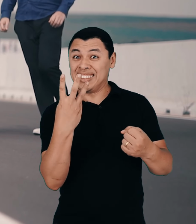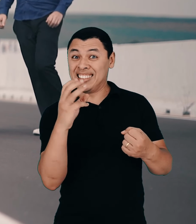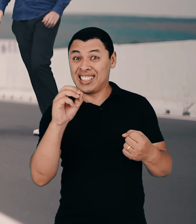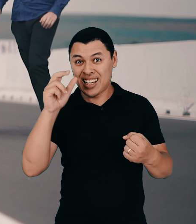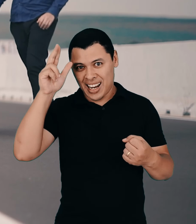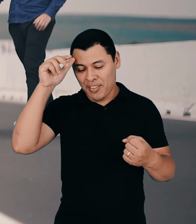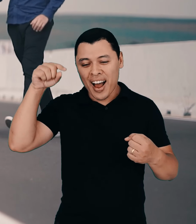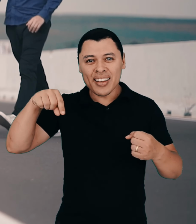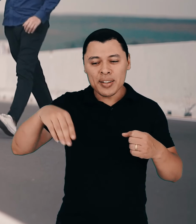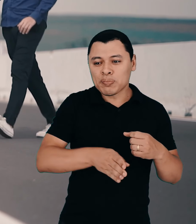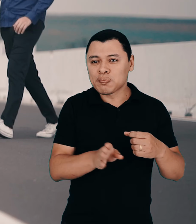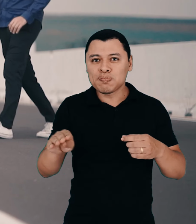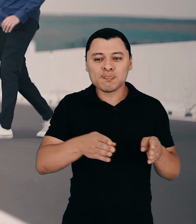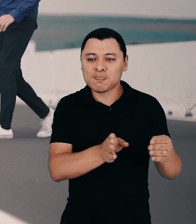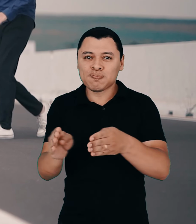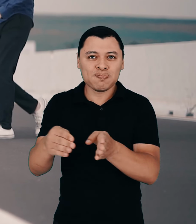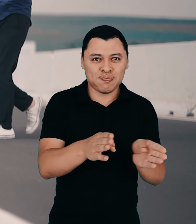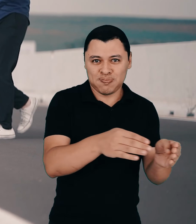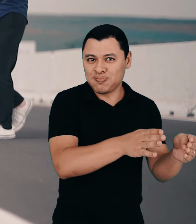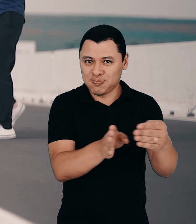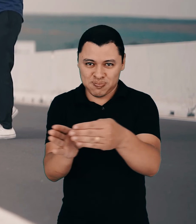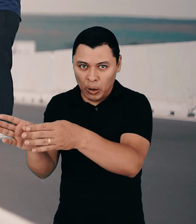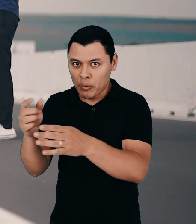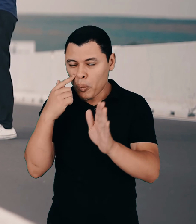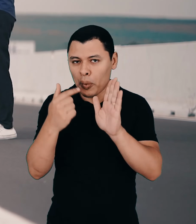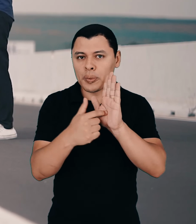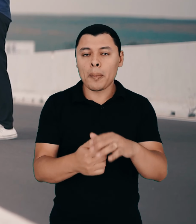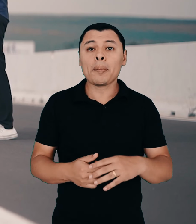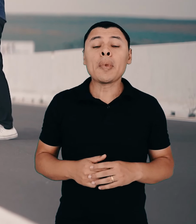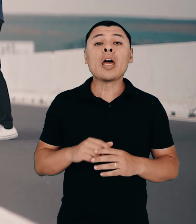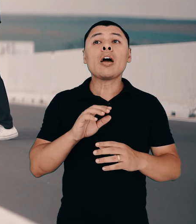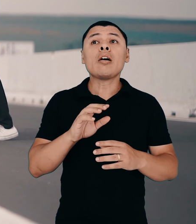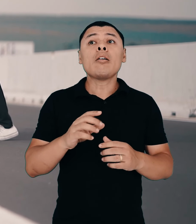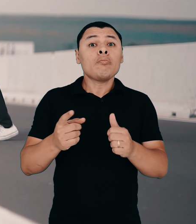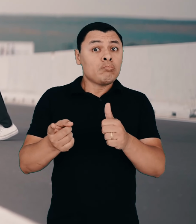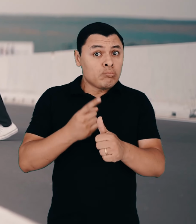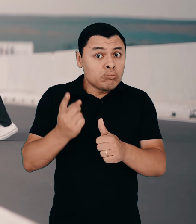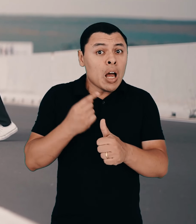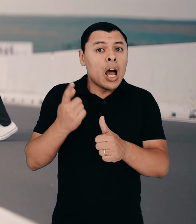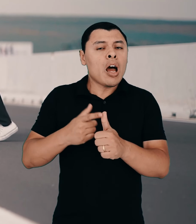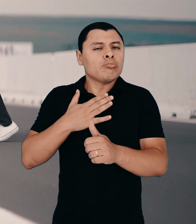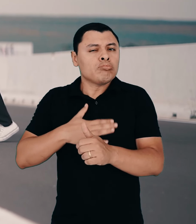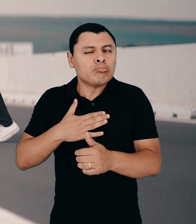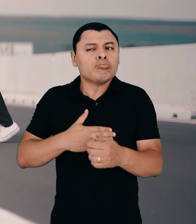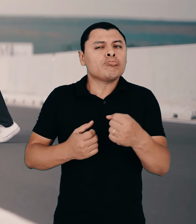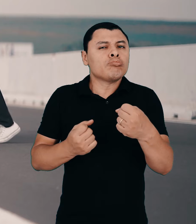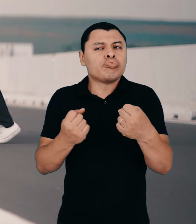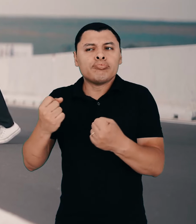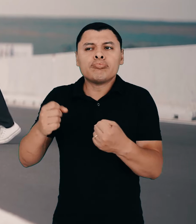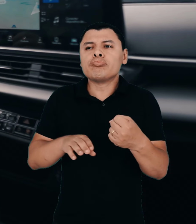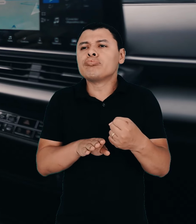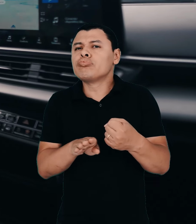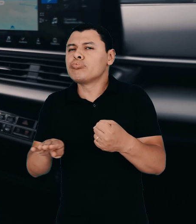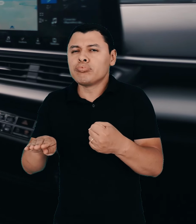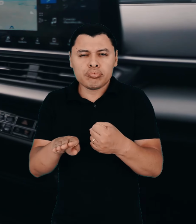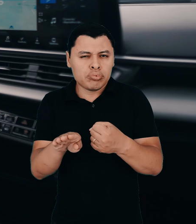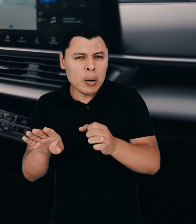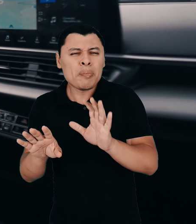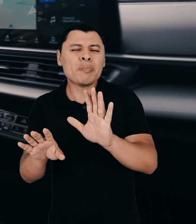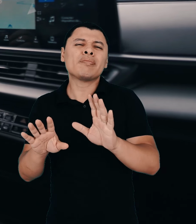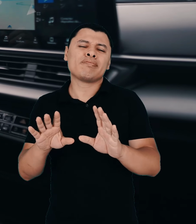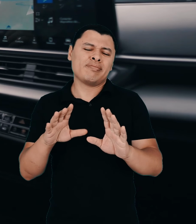circuito pan-americano. Mas antes de começar no ritmo mais lento, até para sentir um pouquinho como que o carro se comporta na situação meio de estrada, né? A gente tem sempre